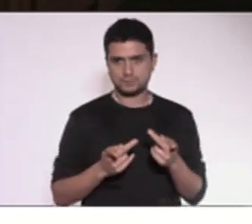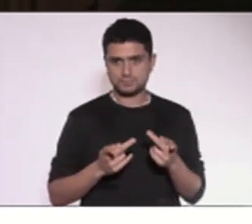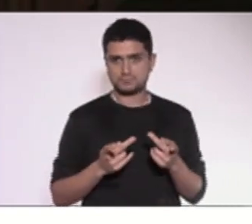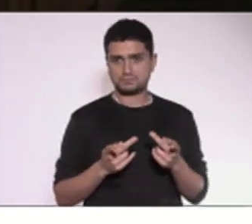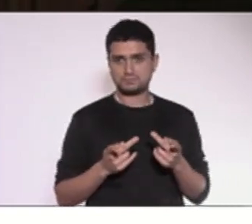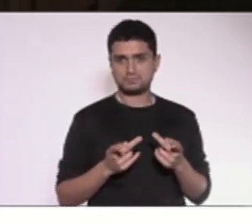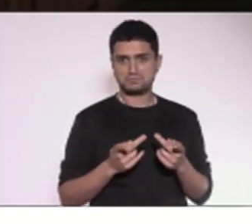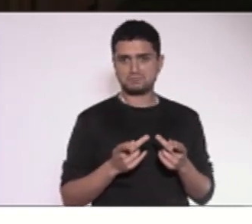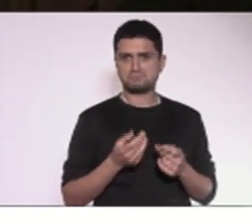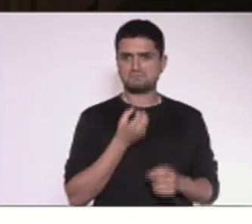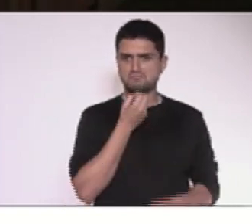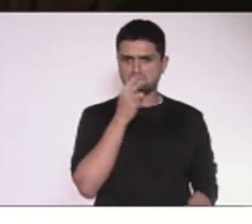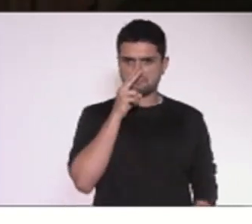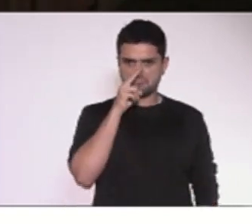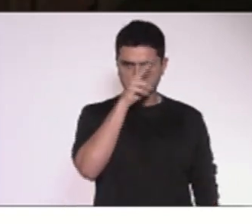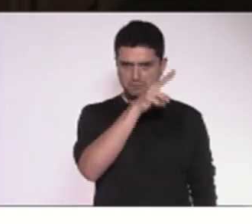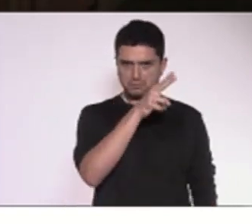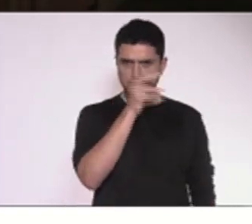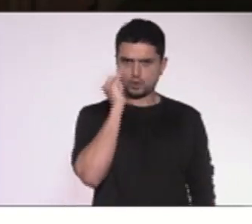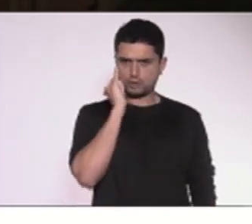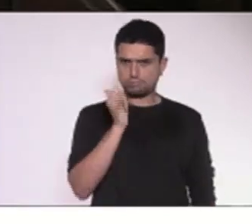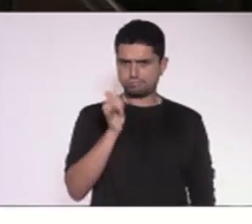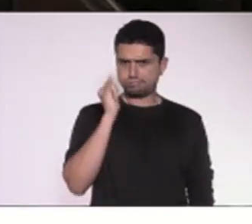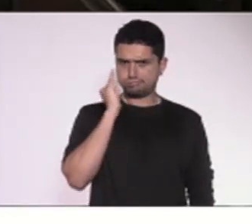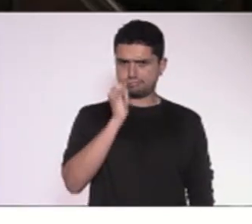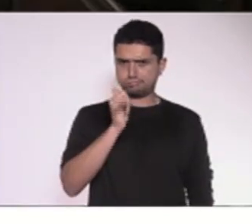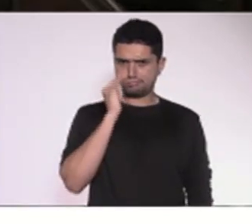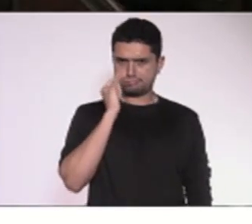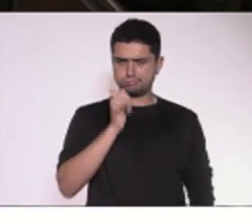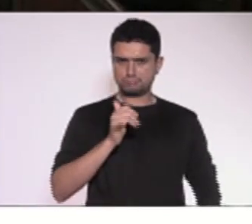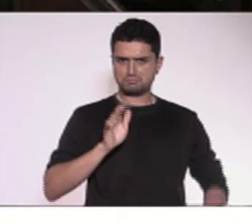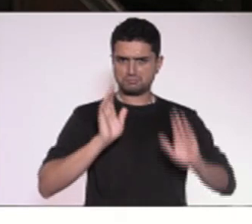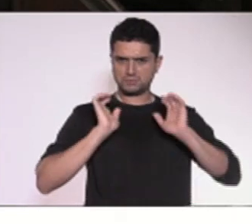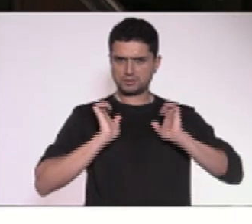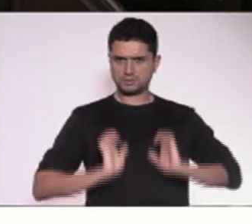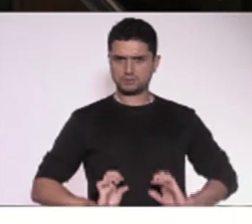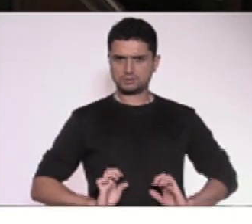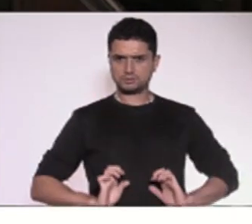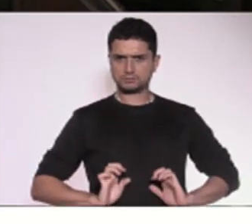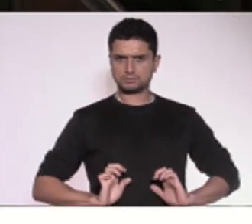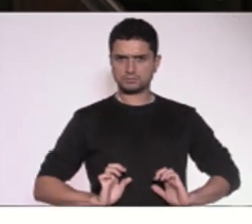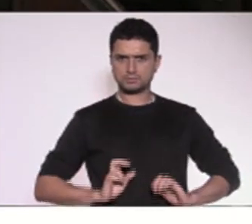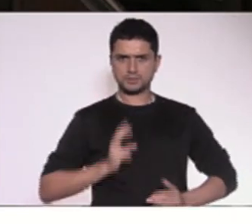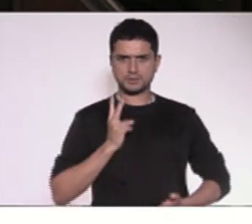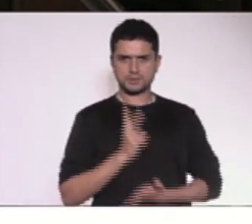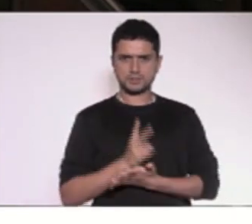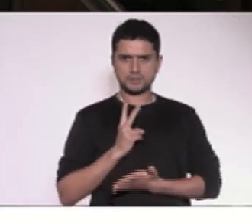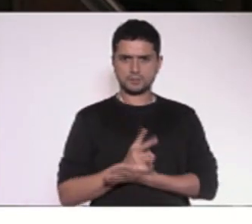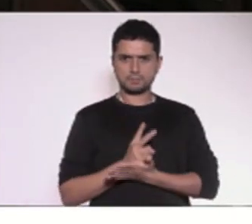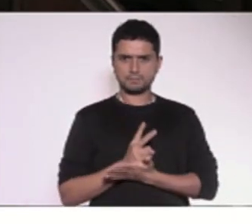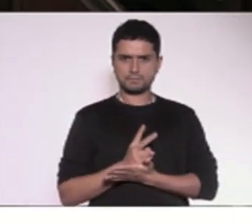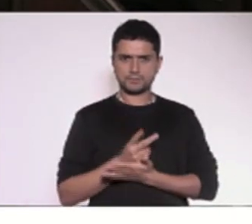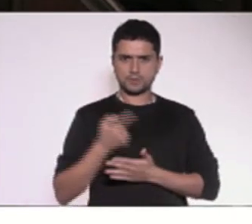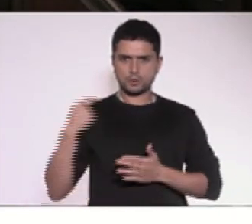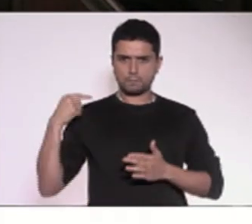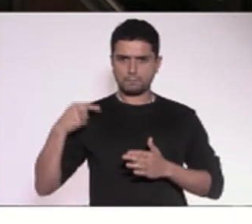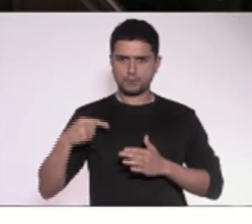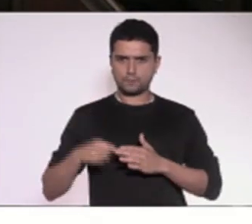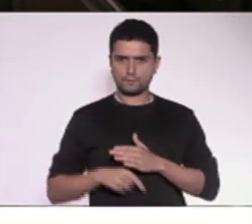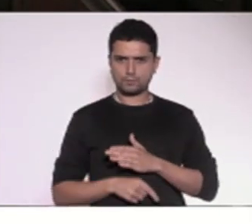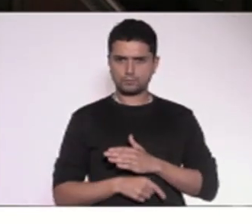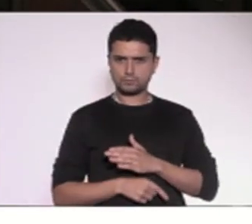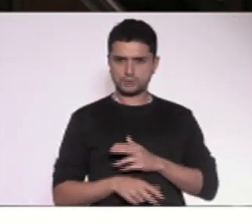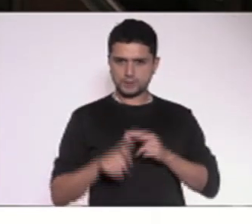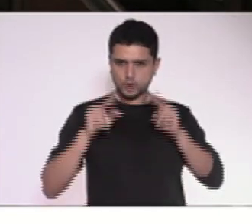forte, eloquente, disciplinada, sempre muito profunda na prova dos autos e um